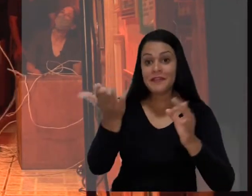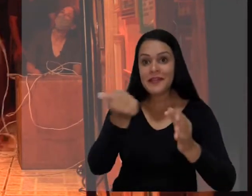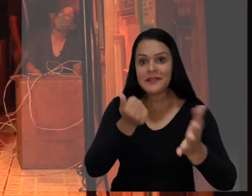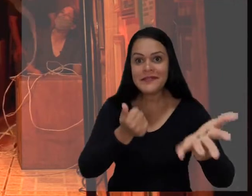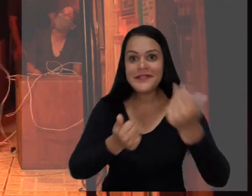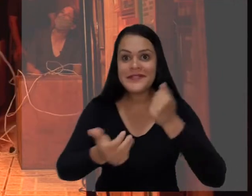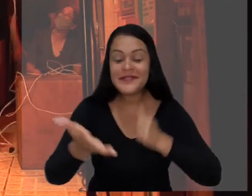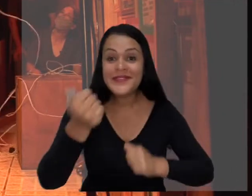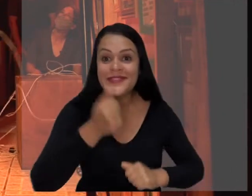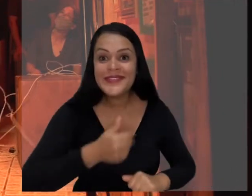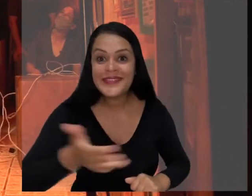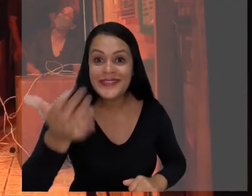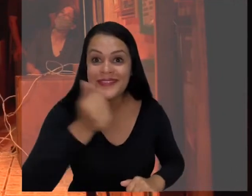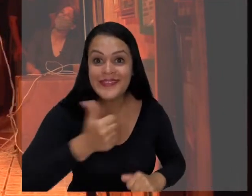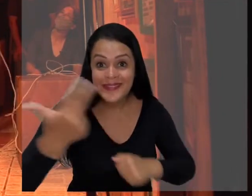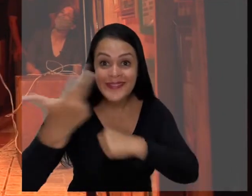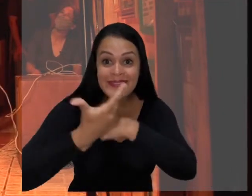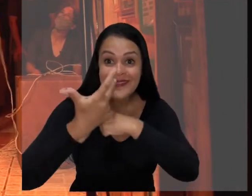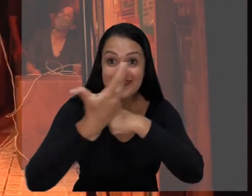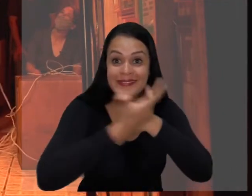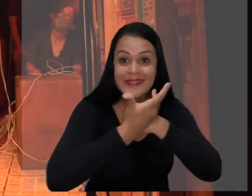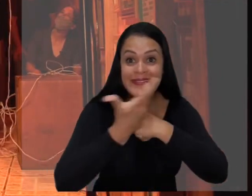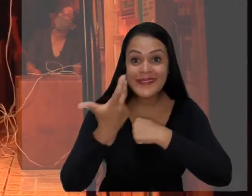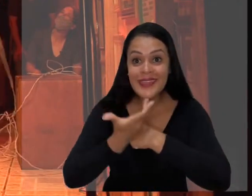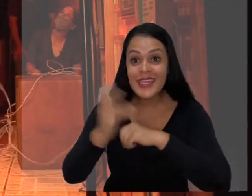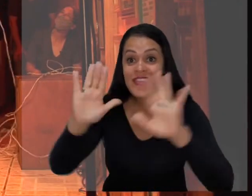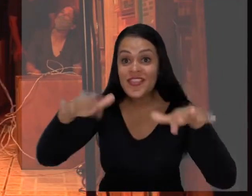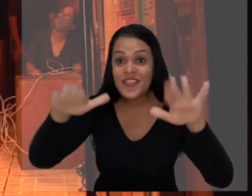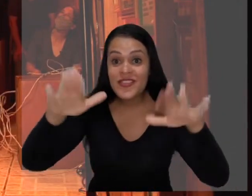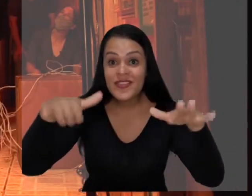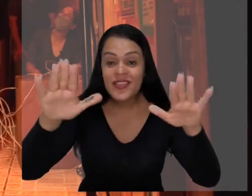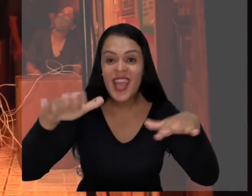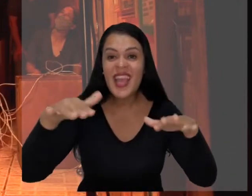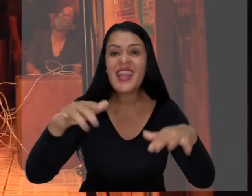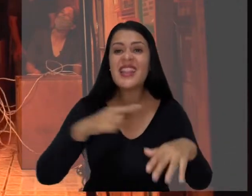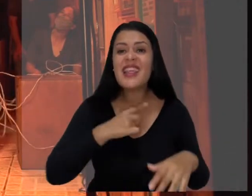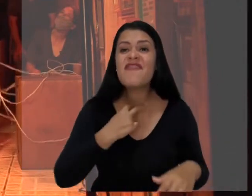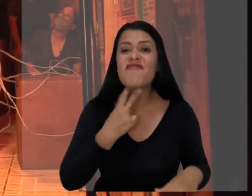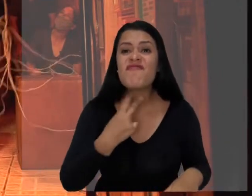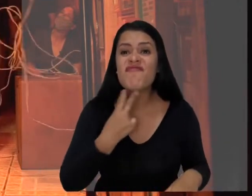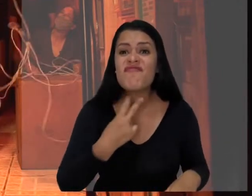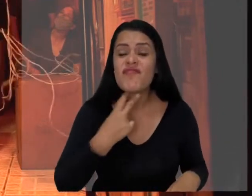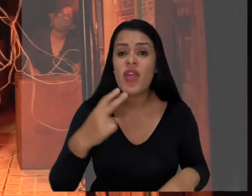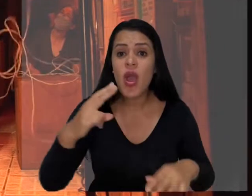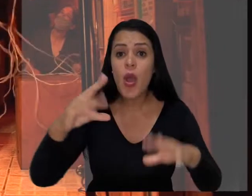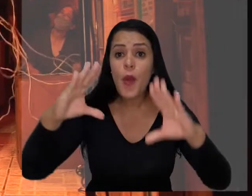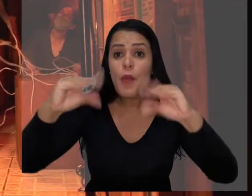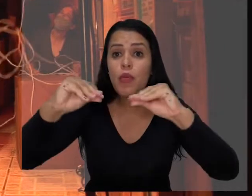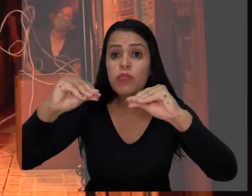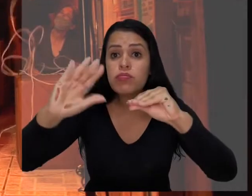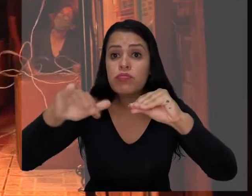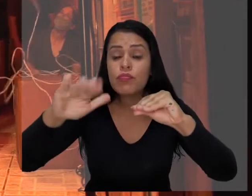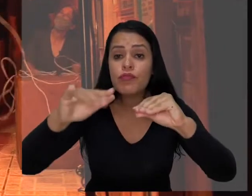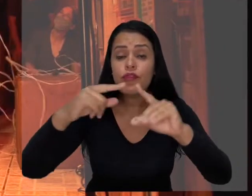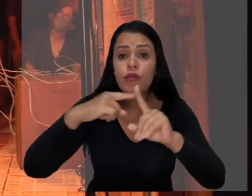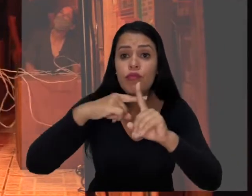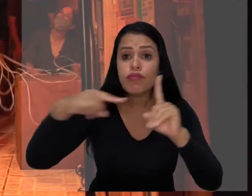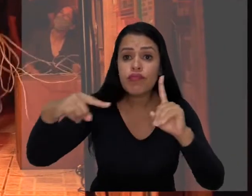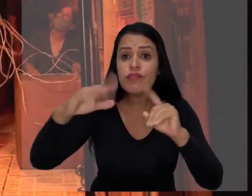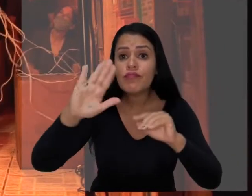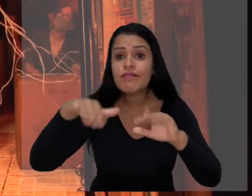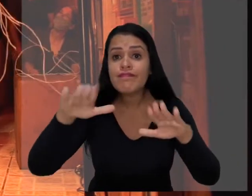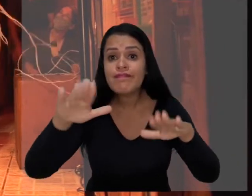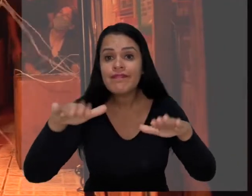mundo? Vamos ligar essa câmera? Gente, tá vazando ruído aí. Vamos desligar o microfone. Desculpa, professora. Desculpa, vazou o áudio aqui,